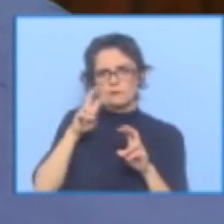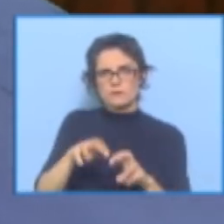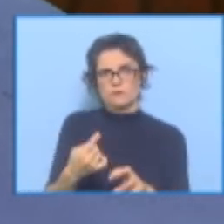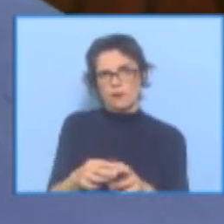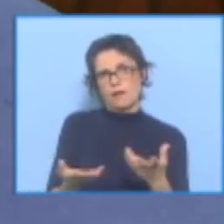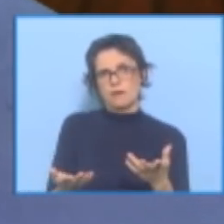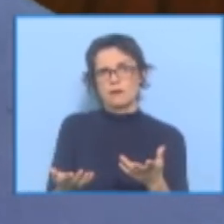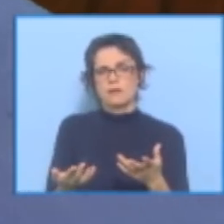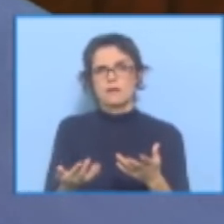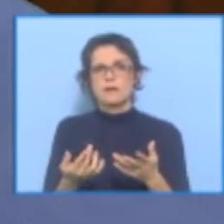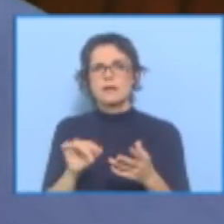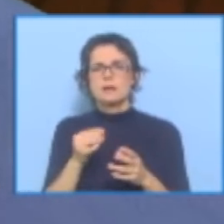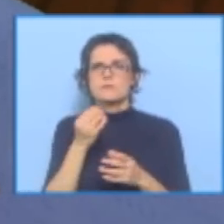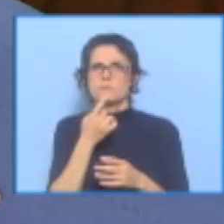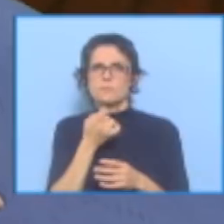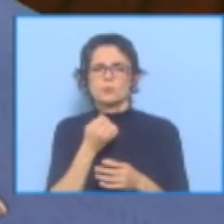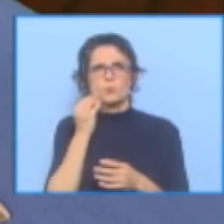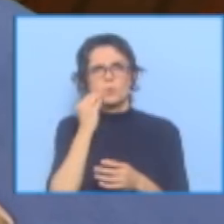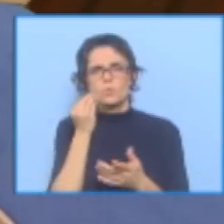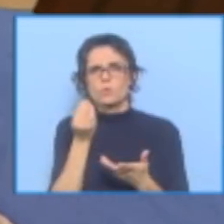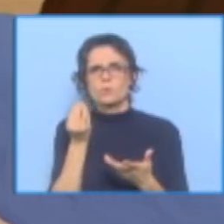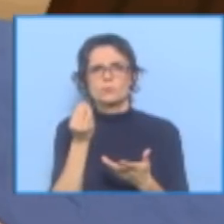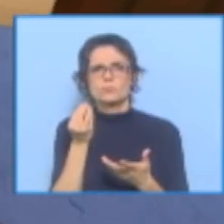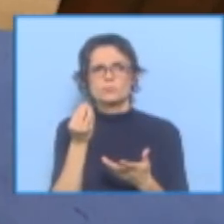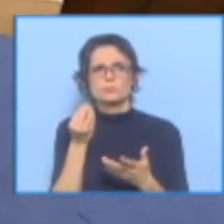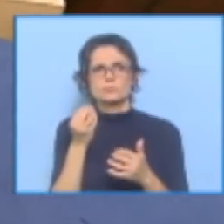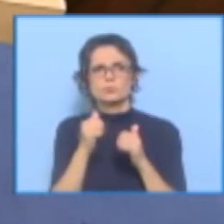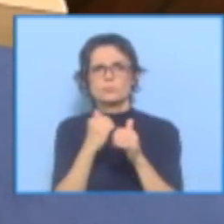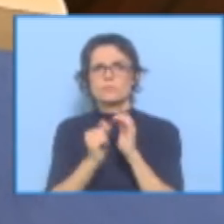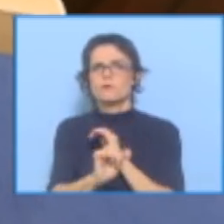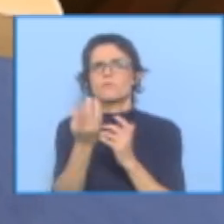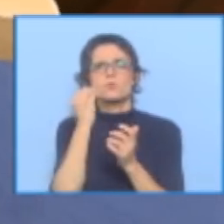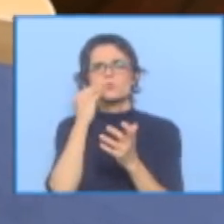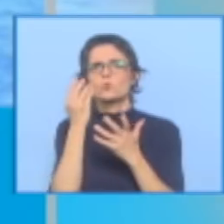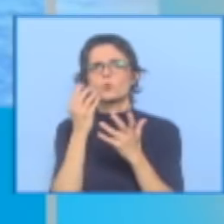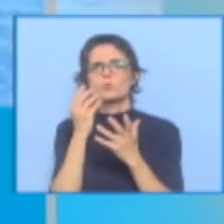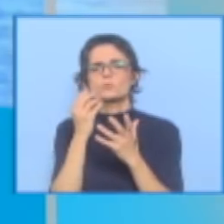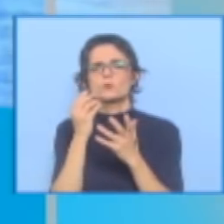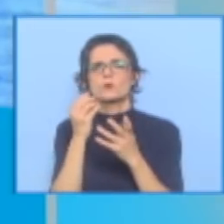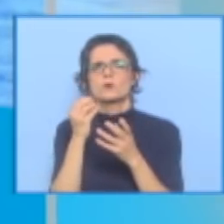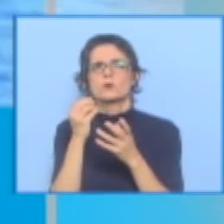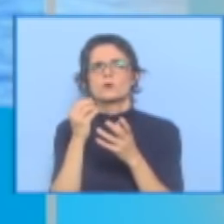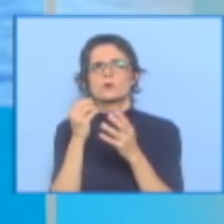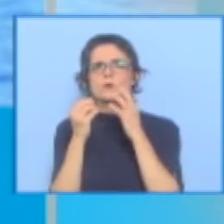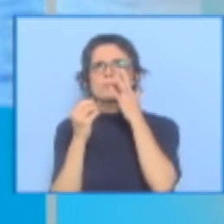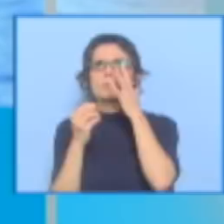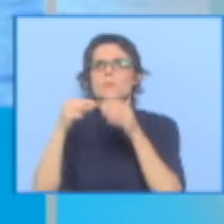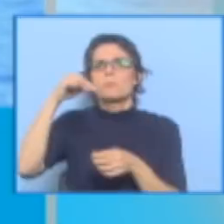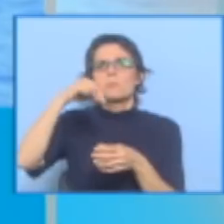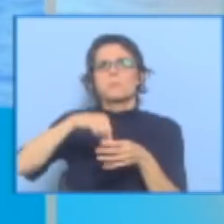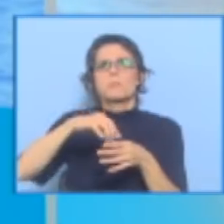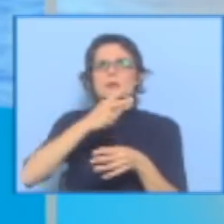tem. De que forma é que cumpre também esse papel a respeito da teologia no panorama